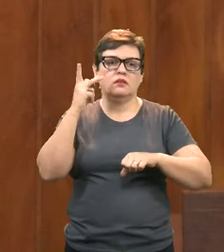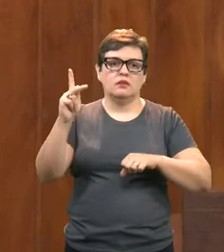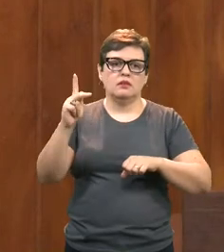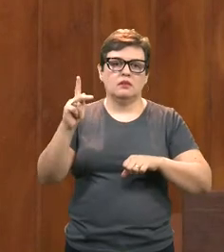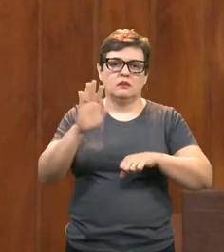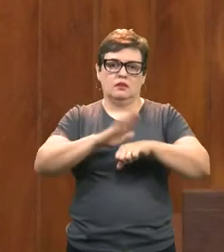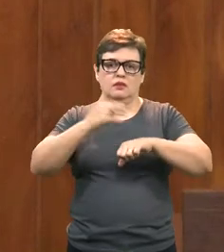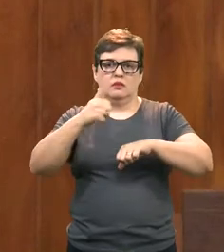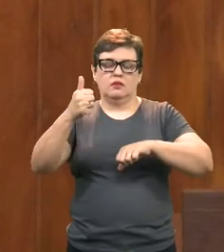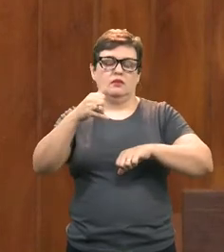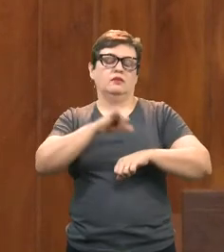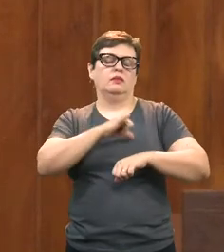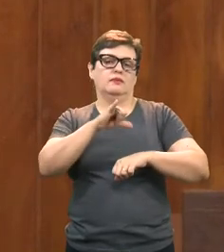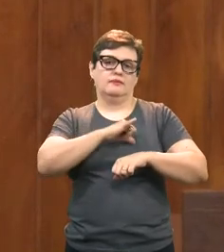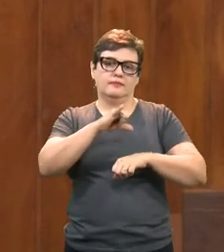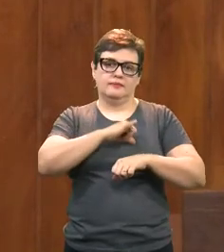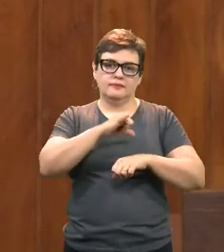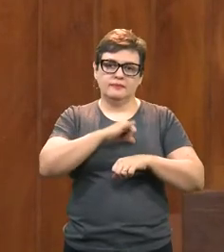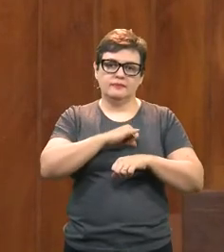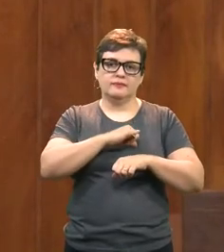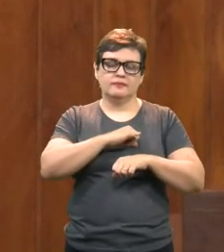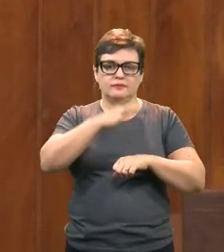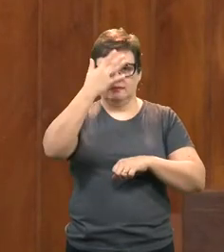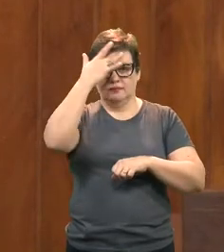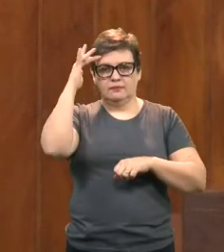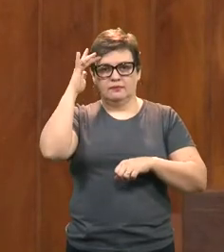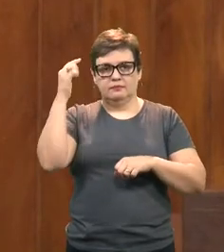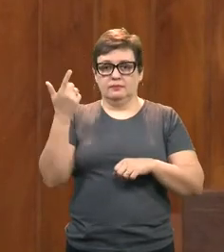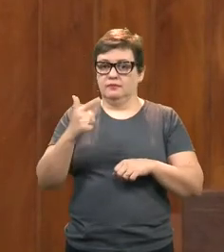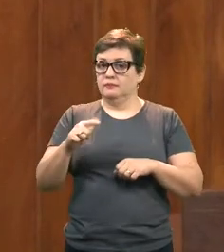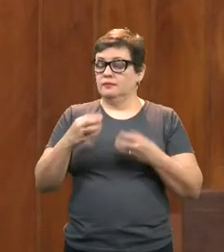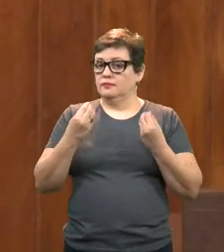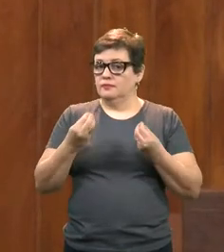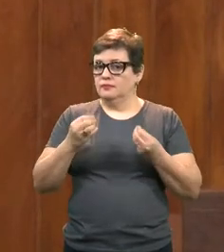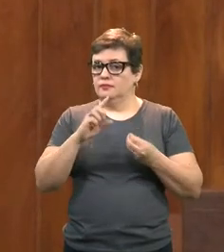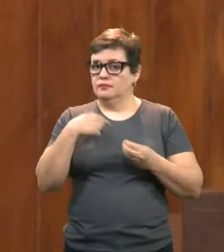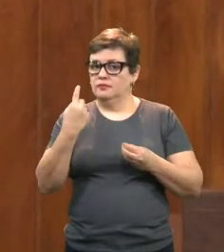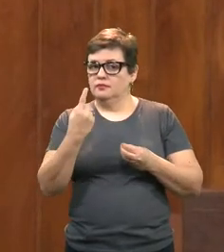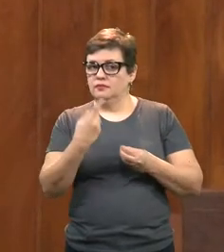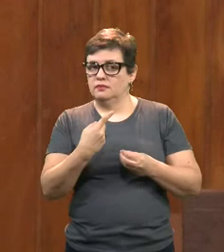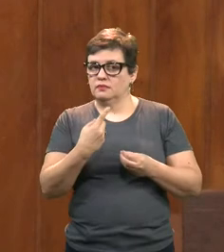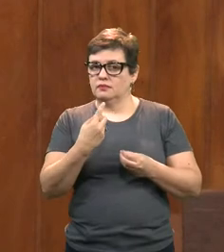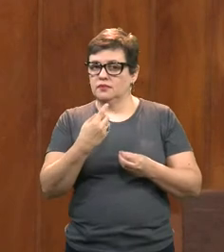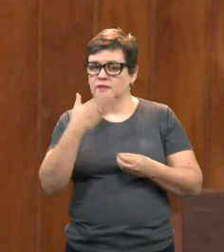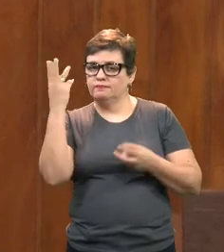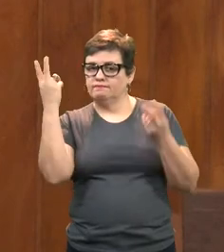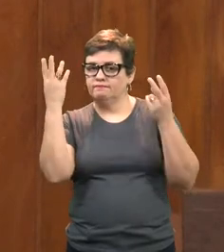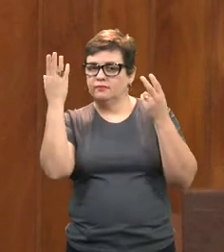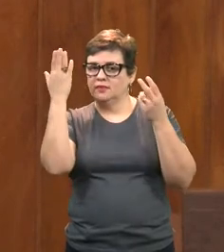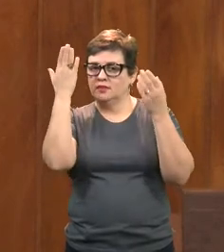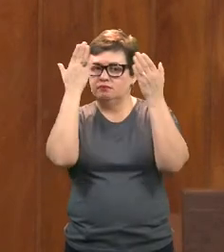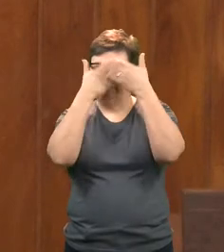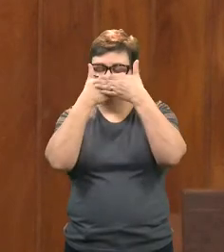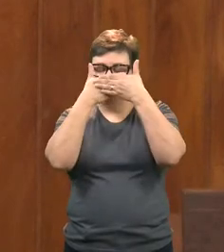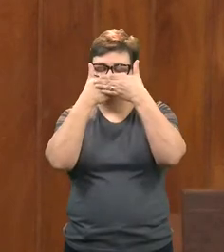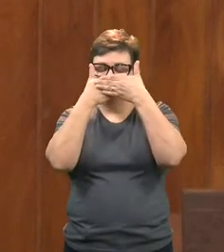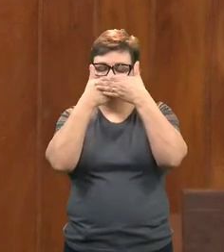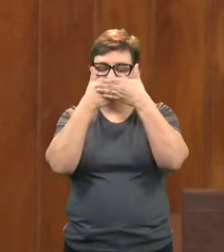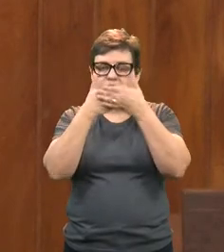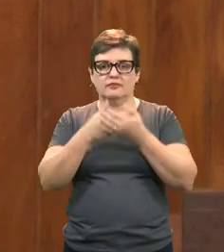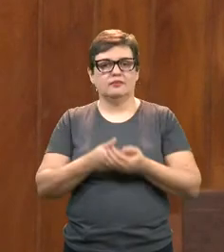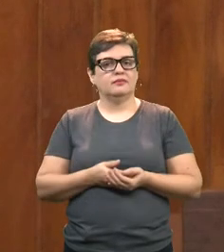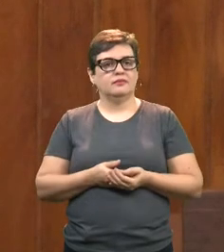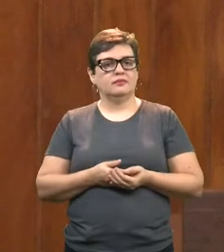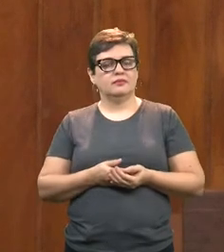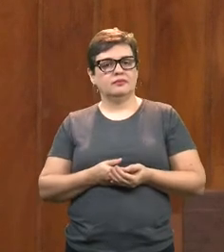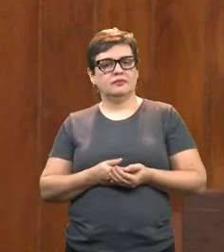do sofrimento. E não tem como a gente fechar os olhos para isso. E